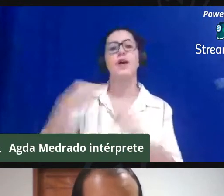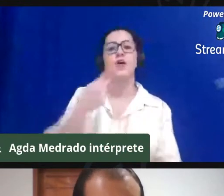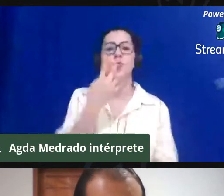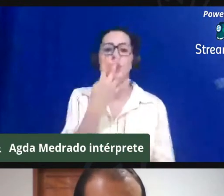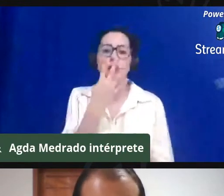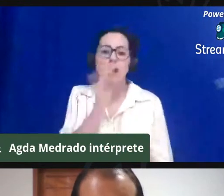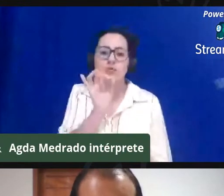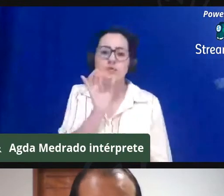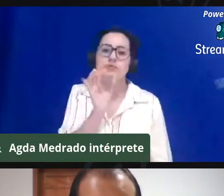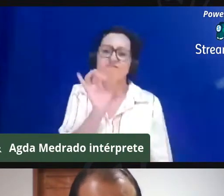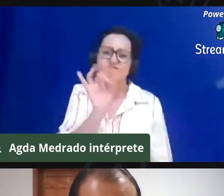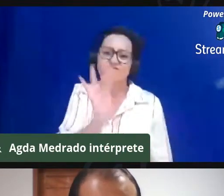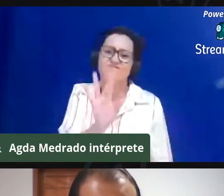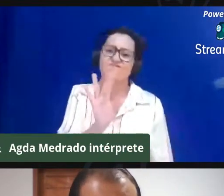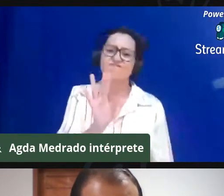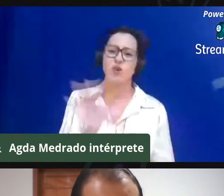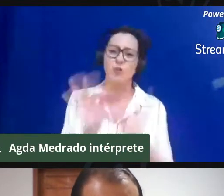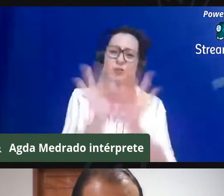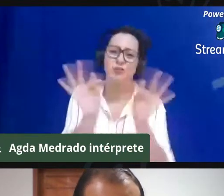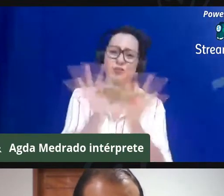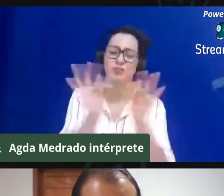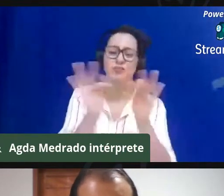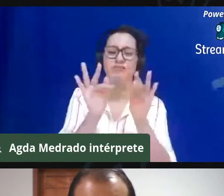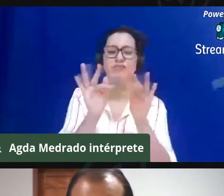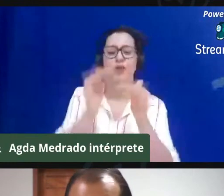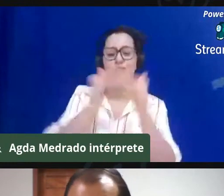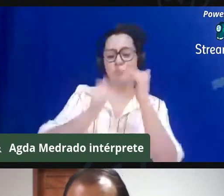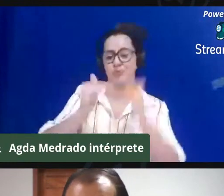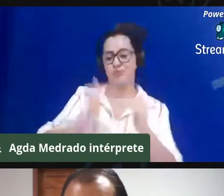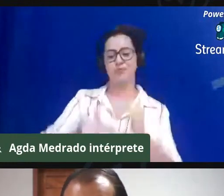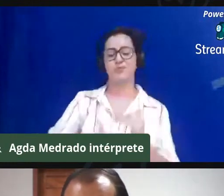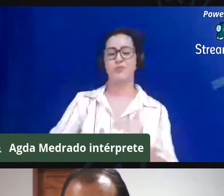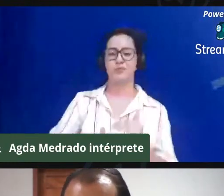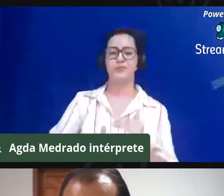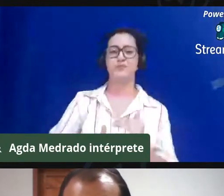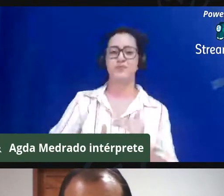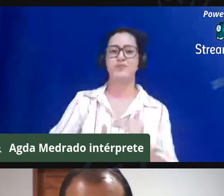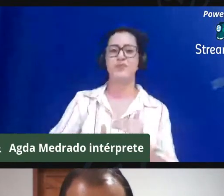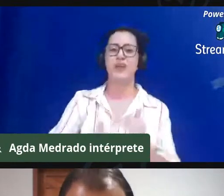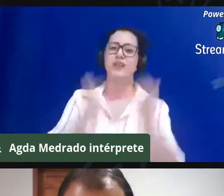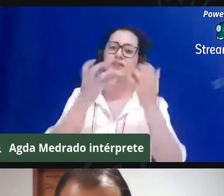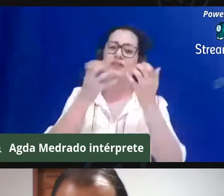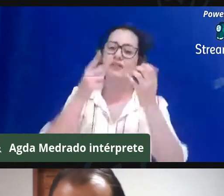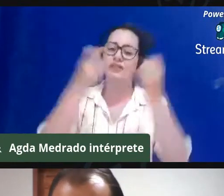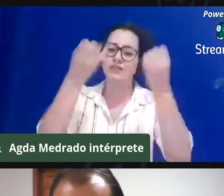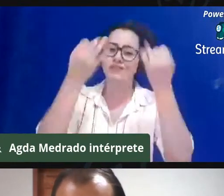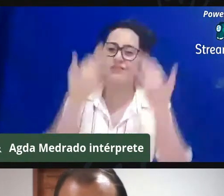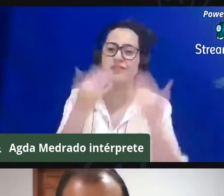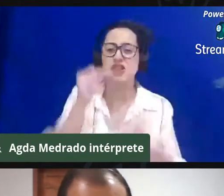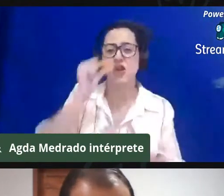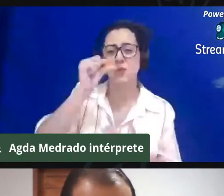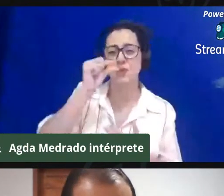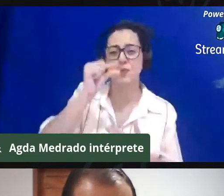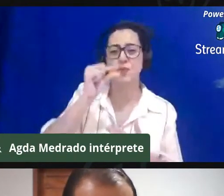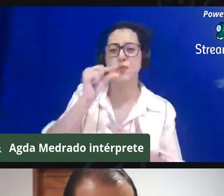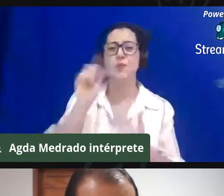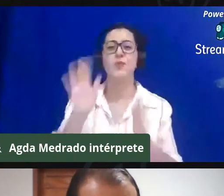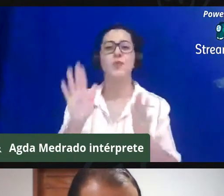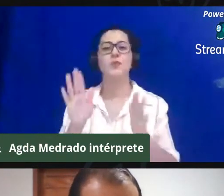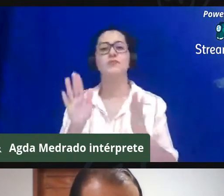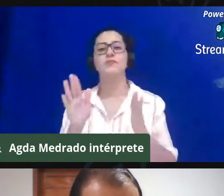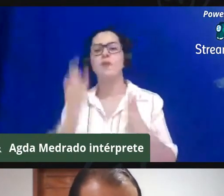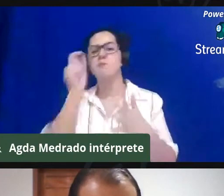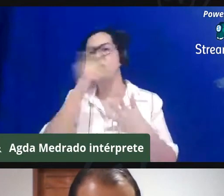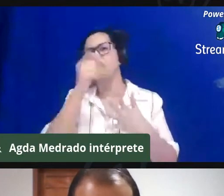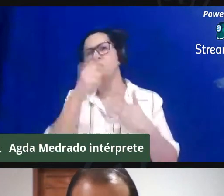queria que vocês pudessem falar um pouquinho também sobre esse processo, quais as consequências que as comunidades quilombolas têm